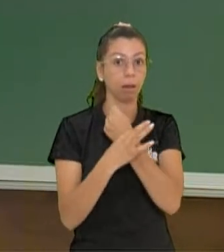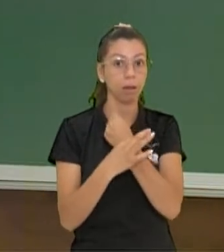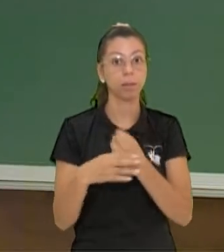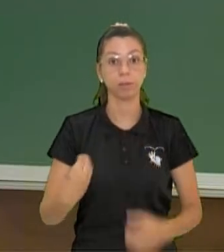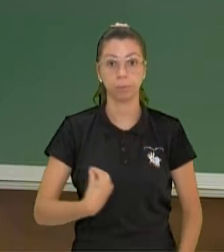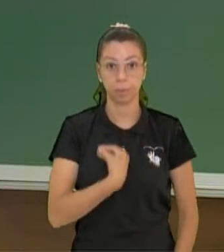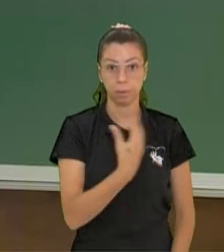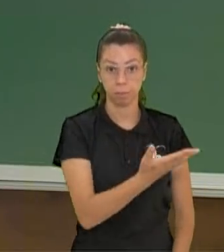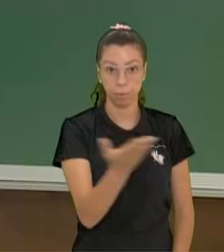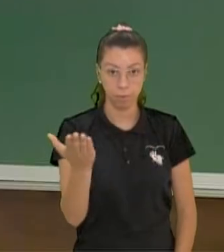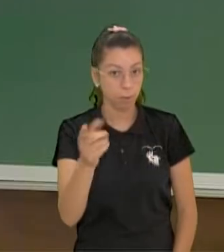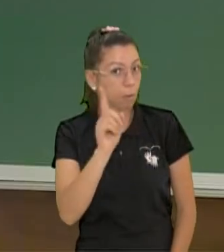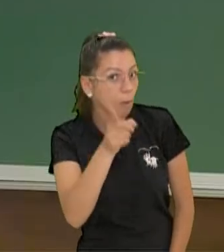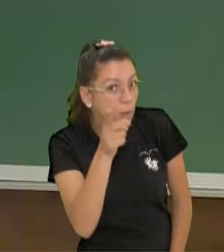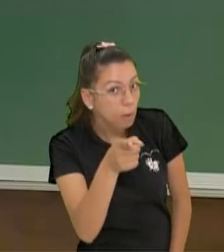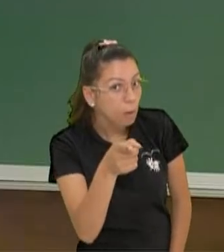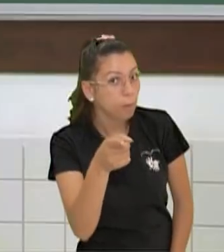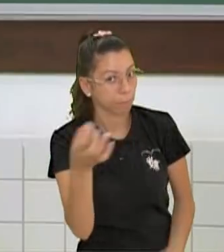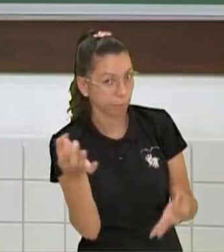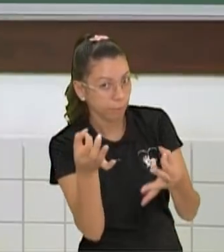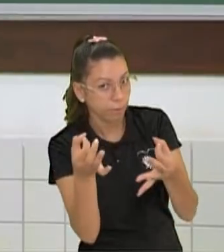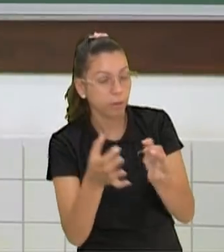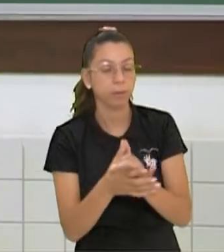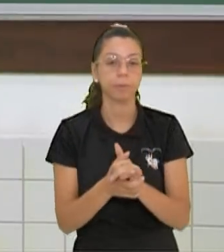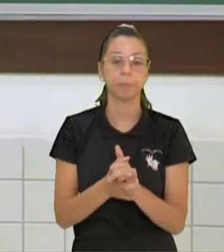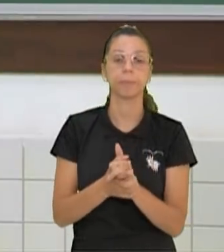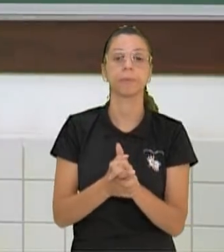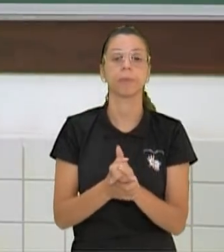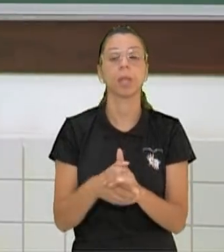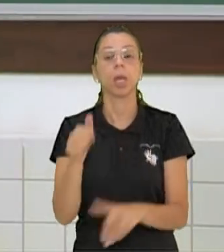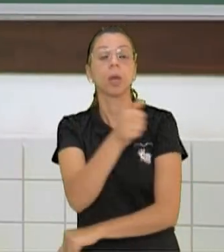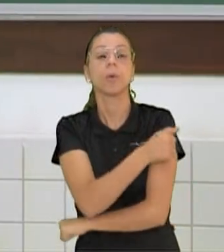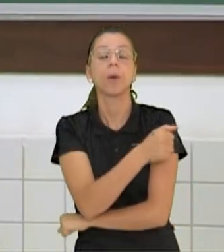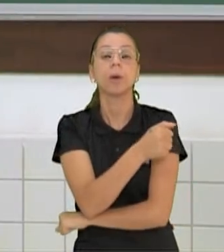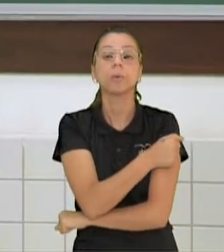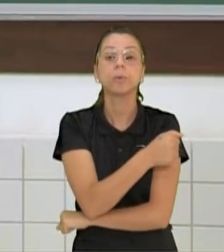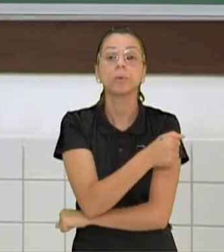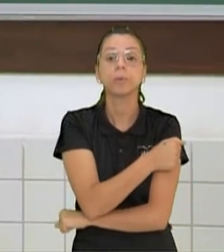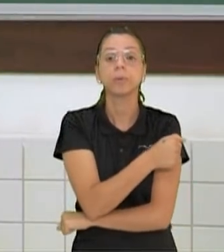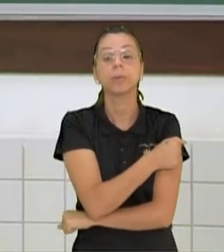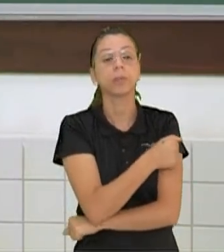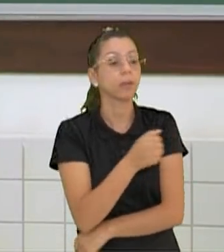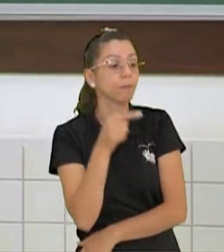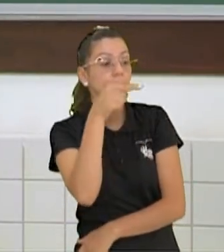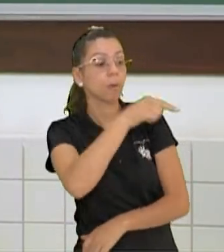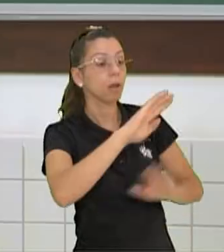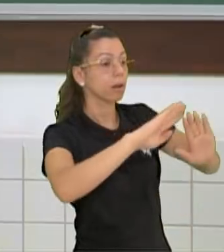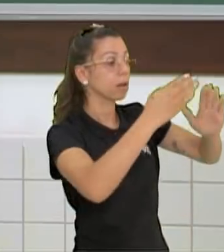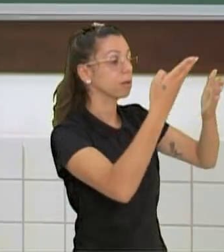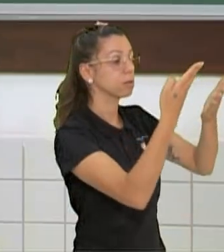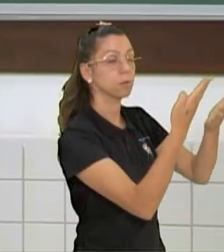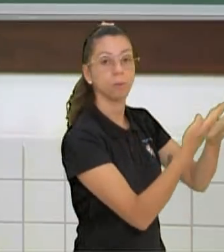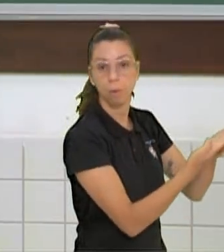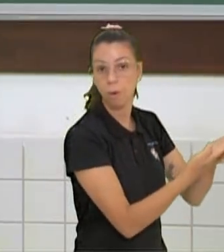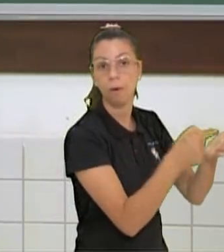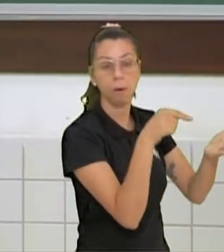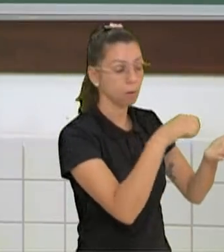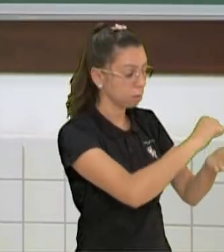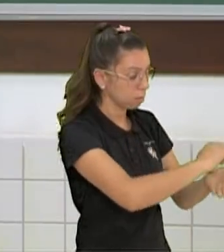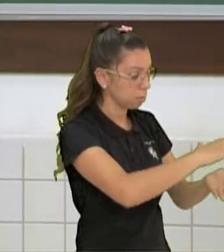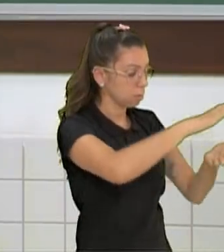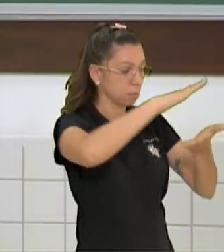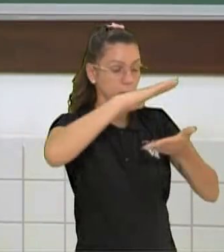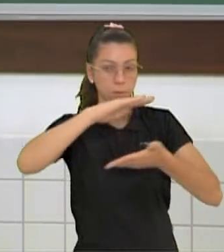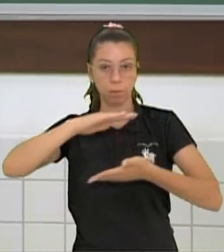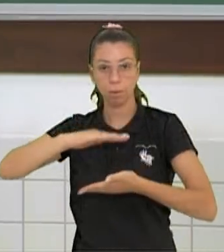vocês, ok? Caprichem! E aos alunos que assistem, que pegam o material impresso do colégio, que utilizam o